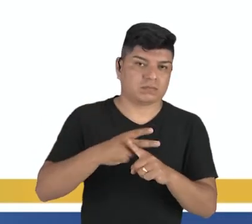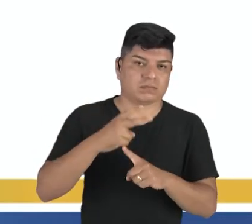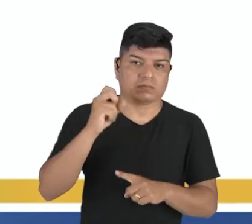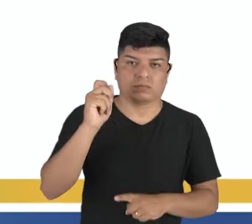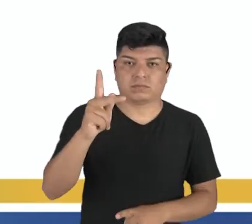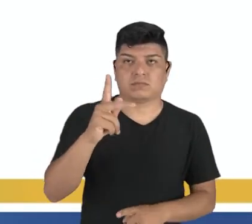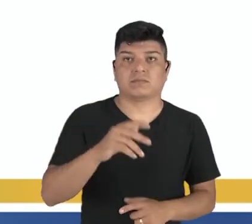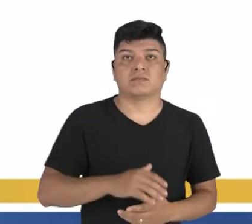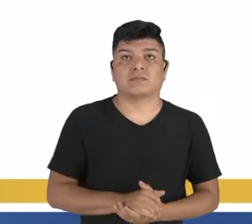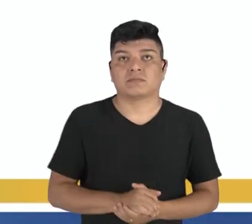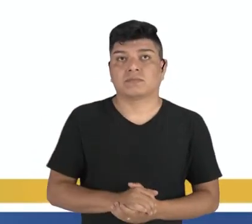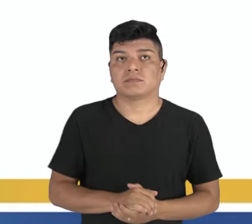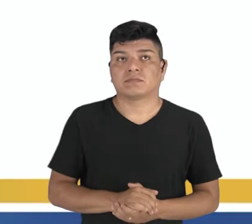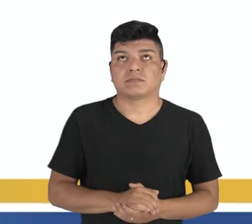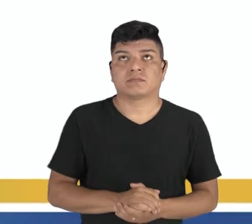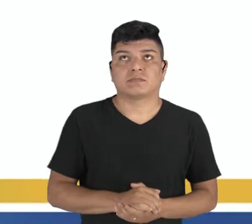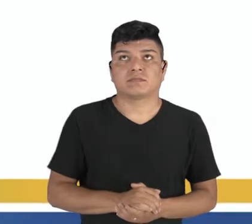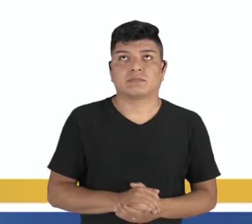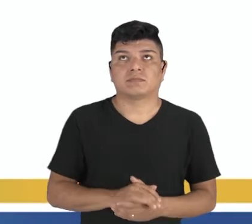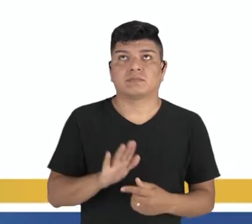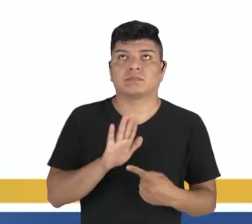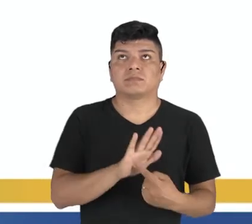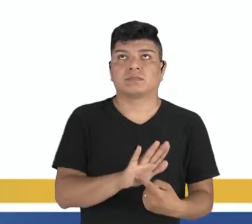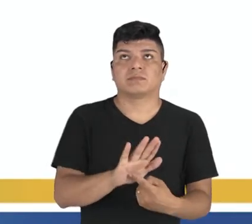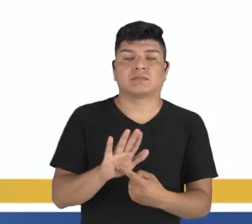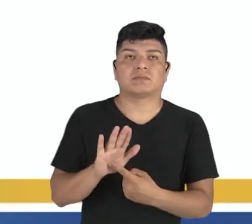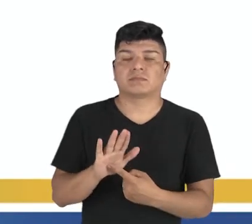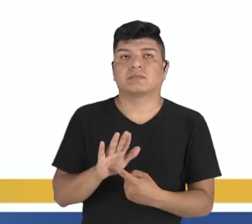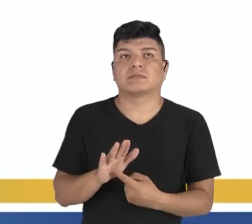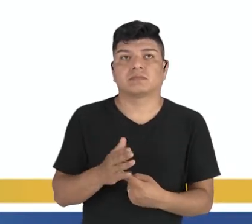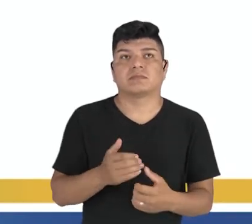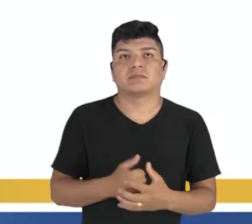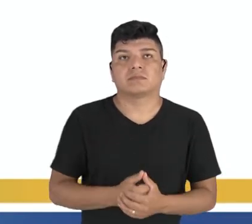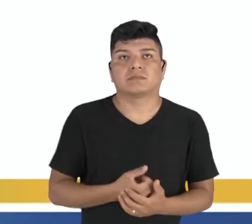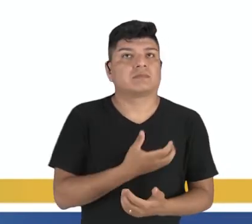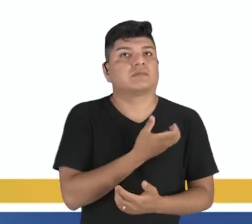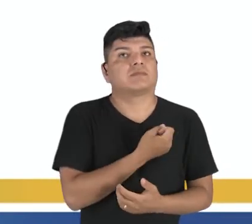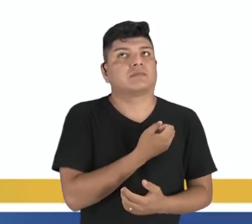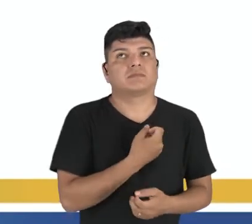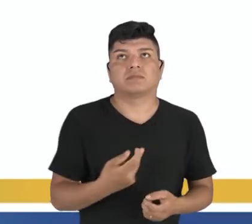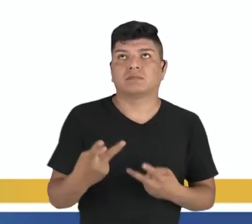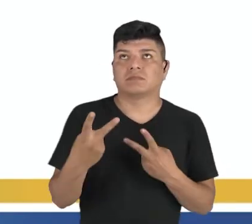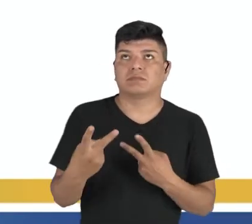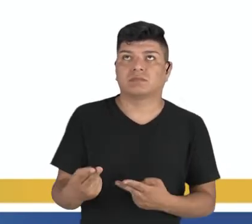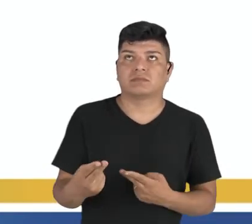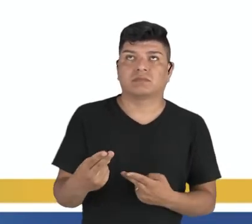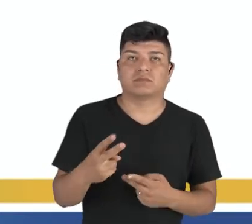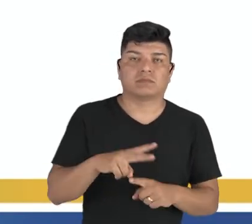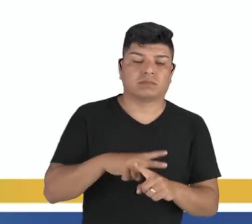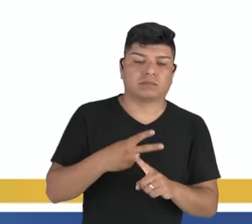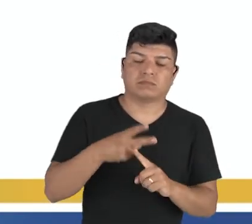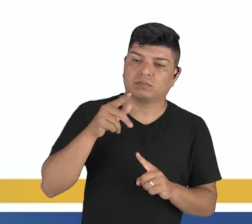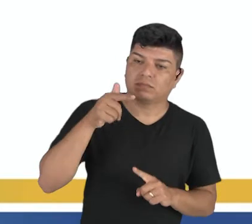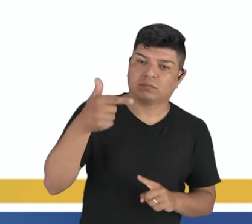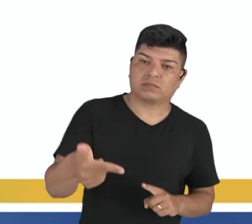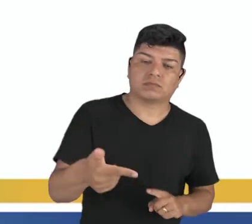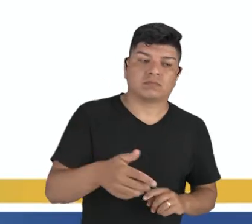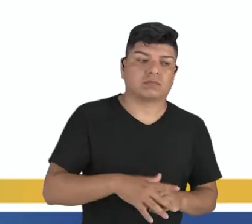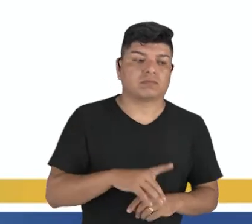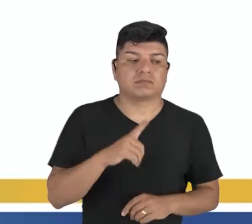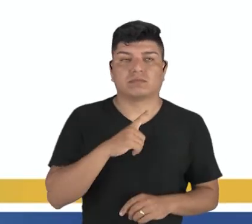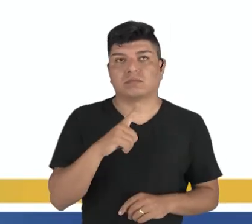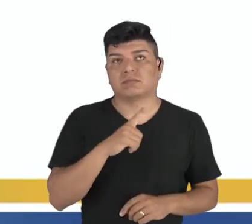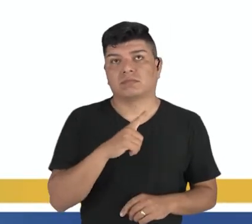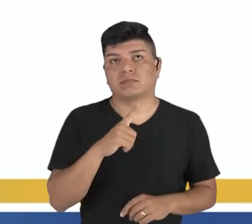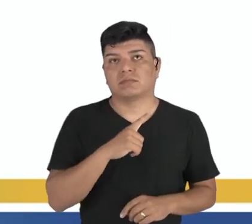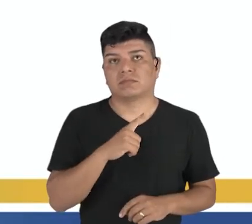certo? E aí está a representação. Então, nesse caso, um número igual ao dobro do outro número, nós